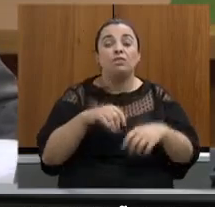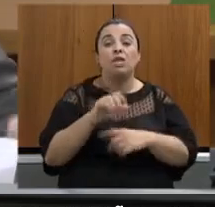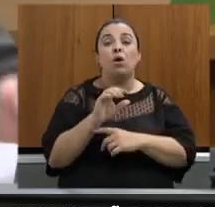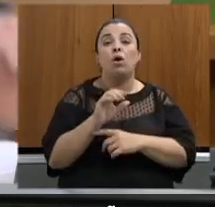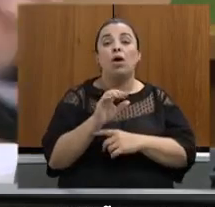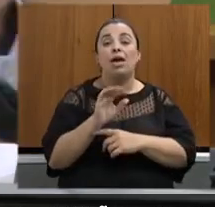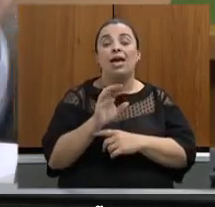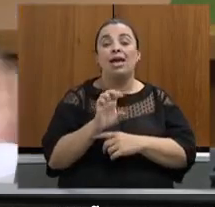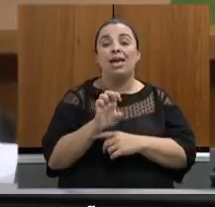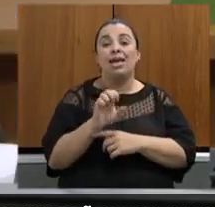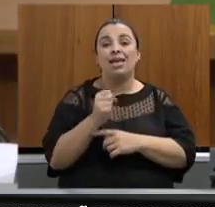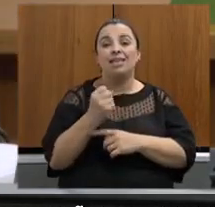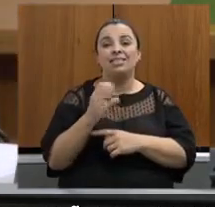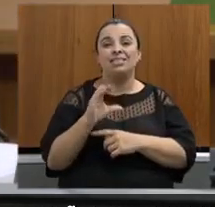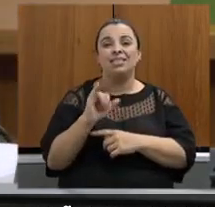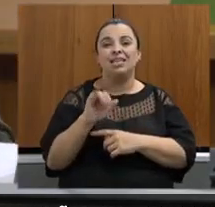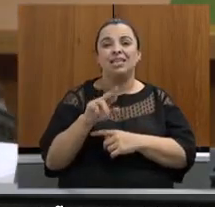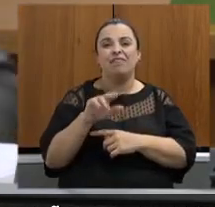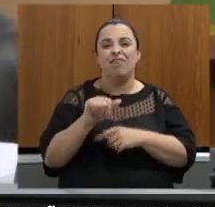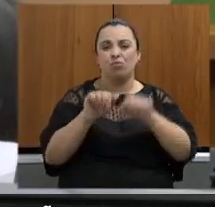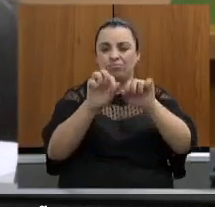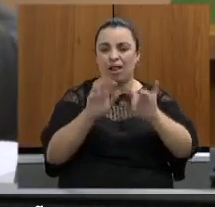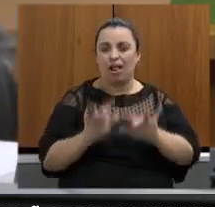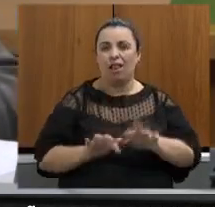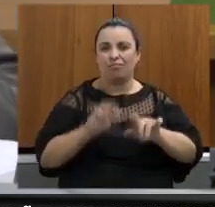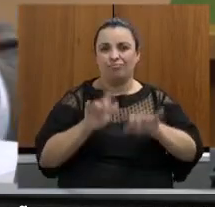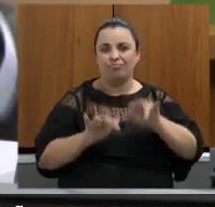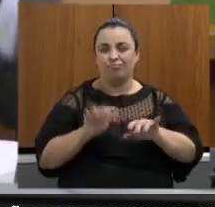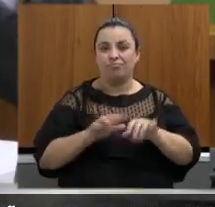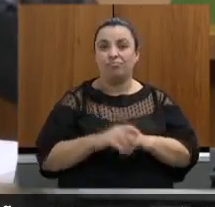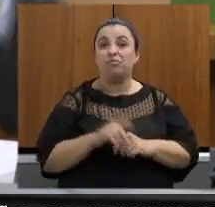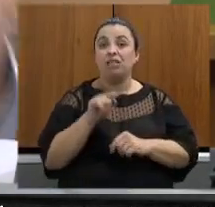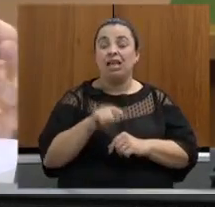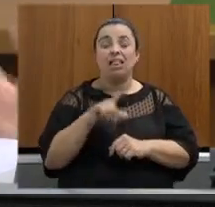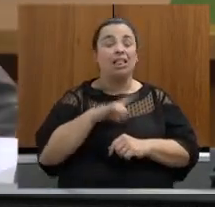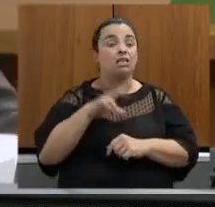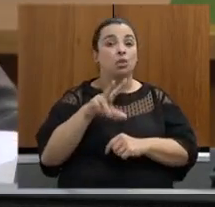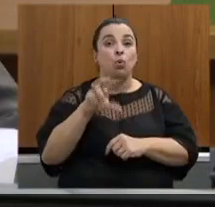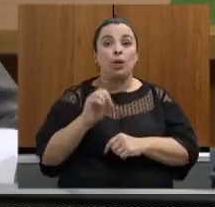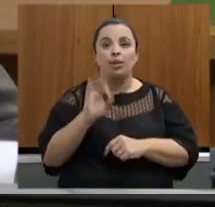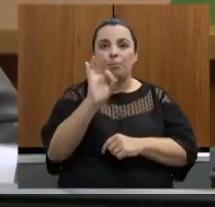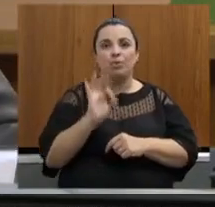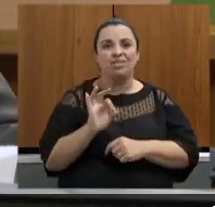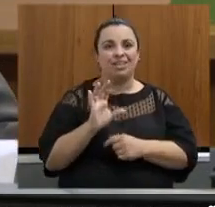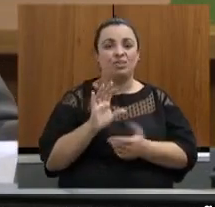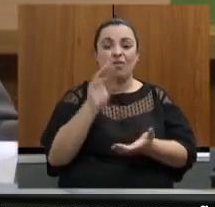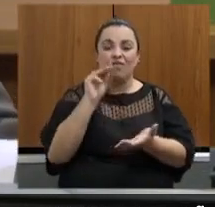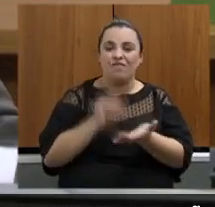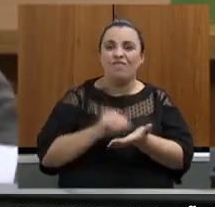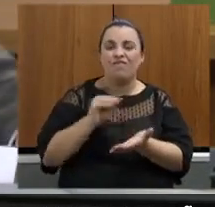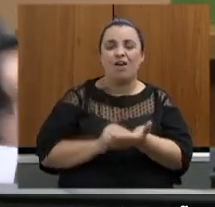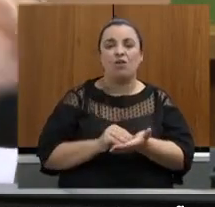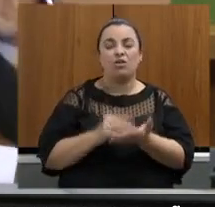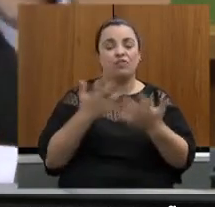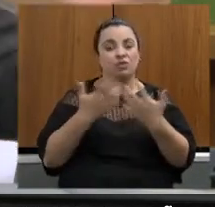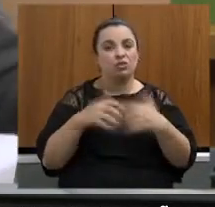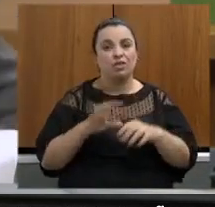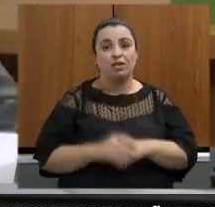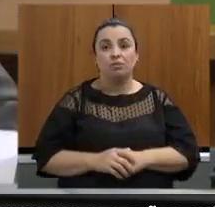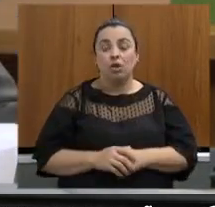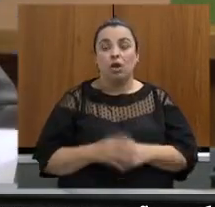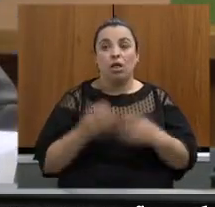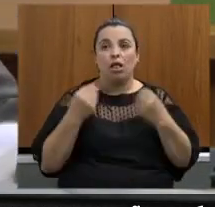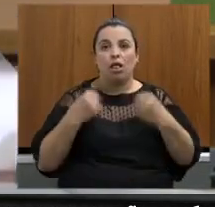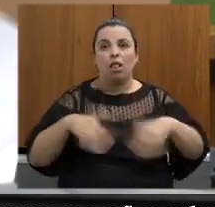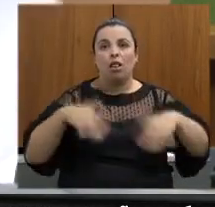tem um defe de cinquenta por cento é desesperador um escrivão hoje fazer o seu trabalho tanto